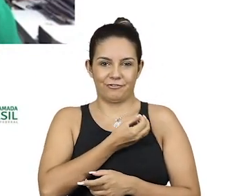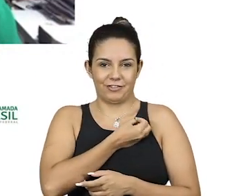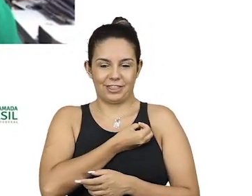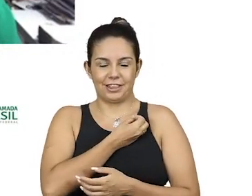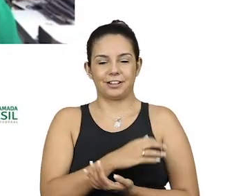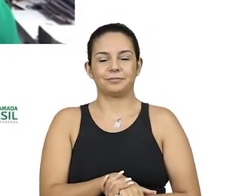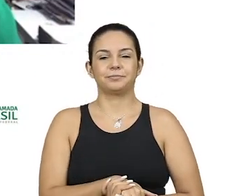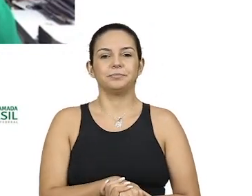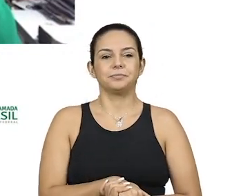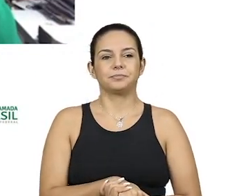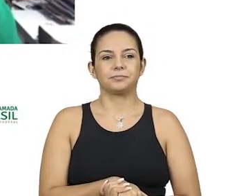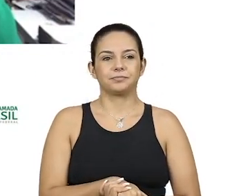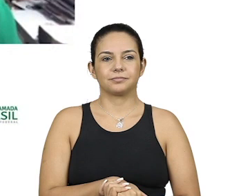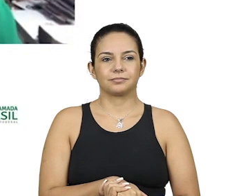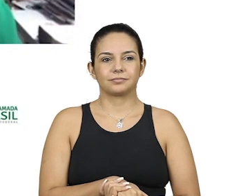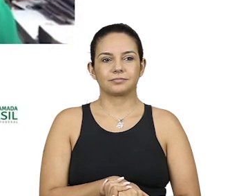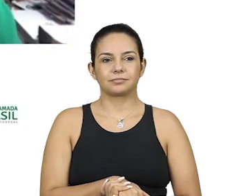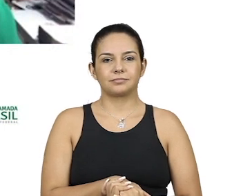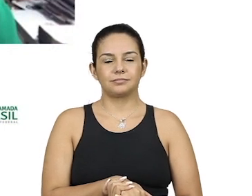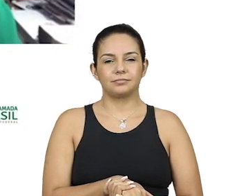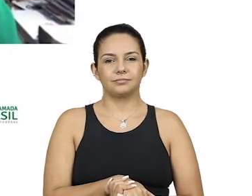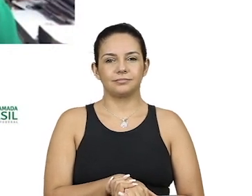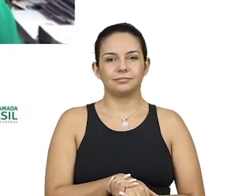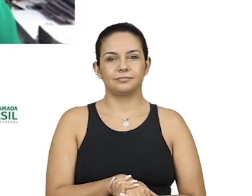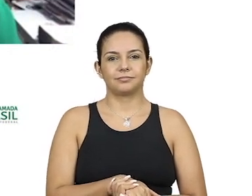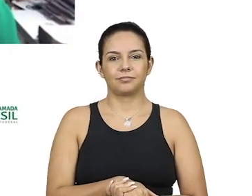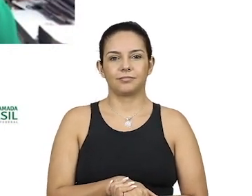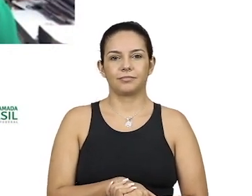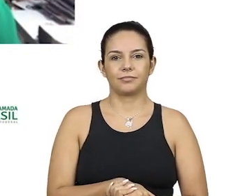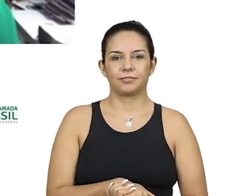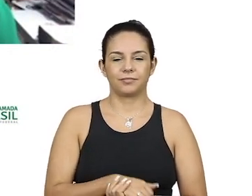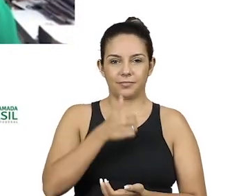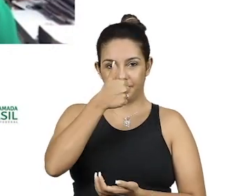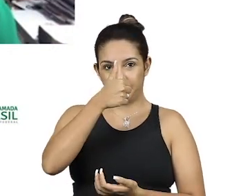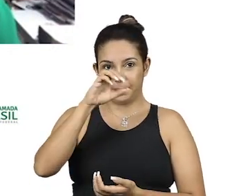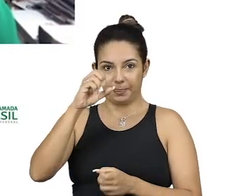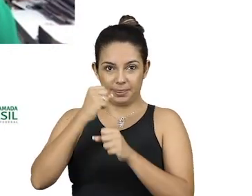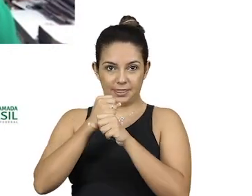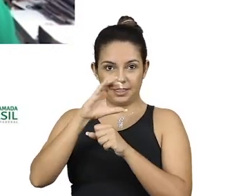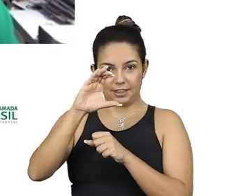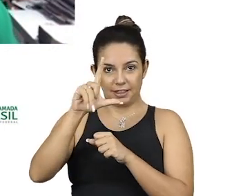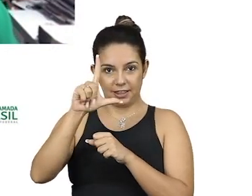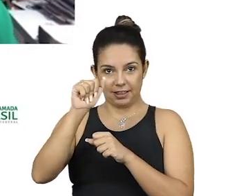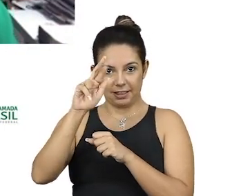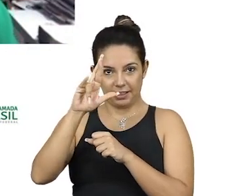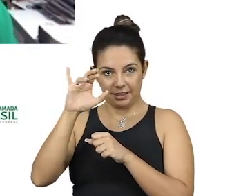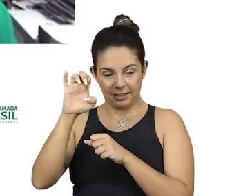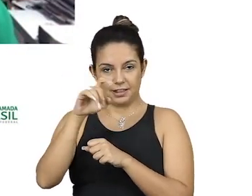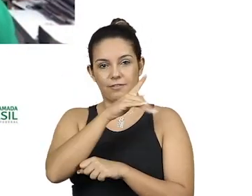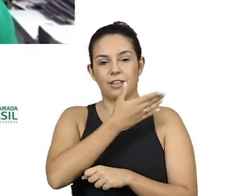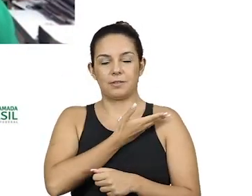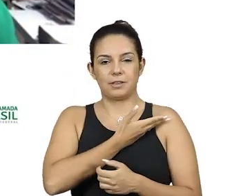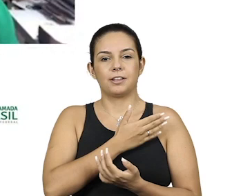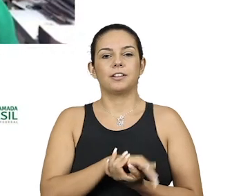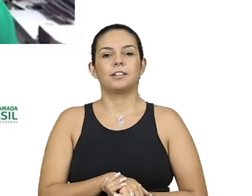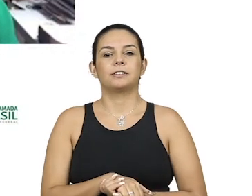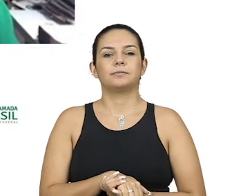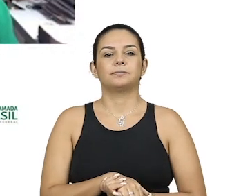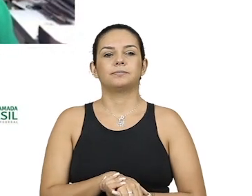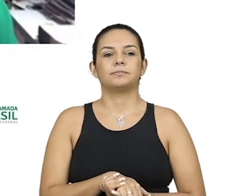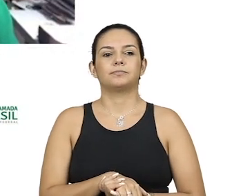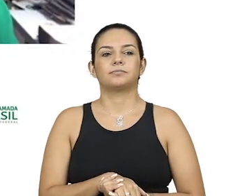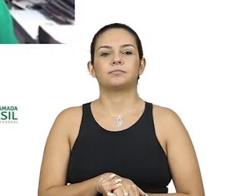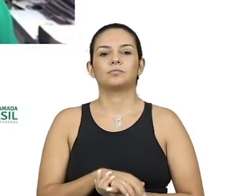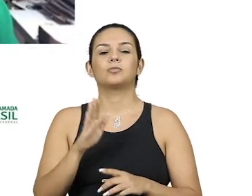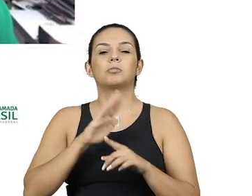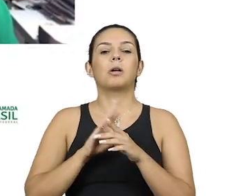vida? Estamos Ah, aí comemorando o centenário de Clarice. Você foi uma grande amiga de Clarice. O que